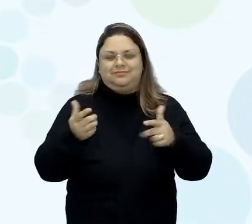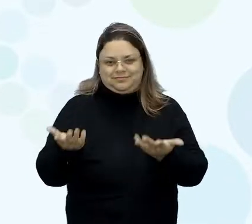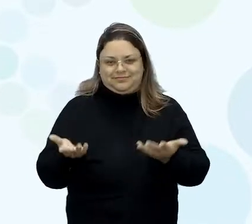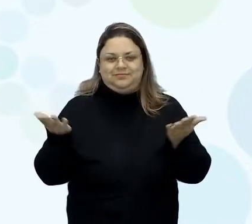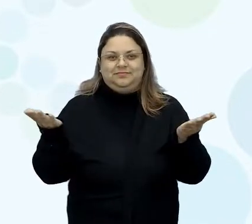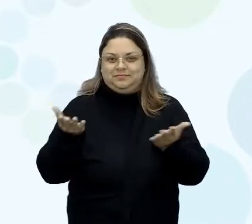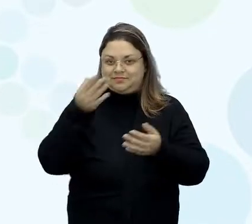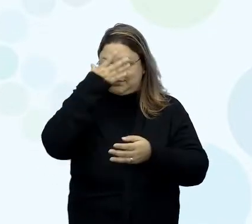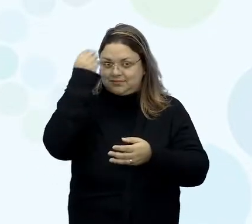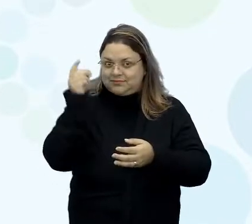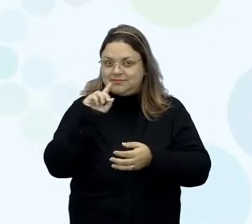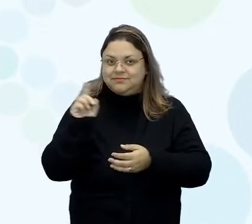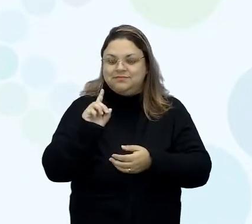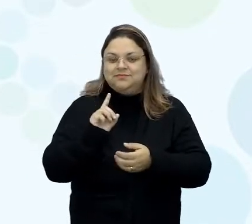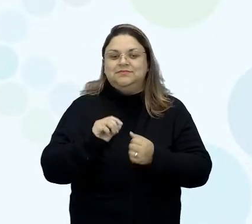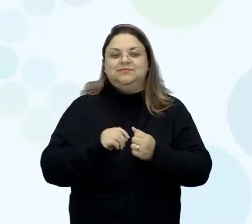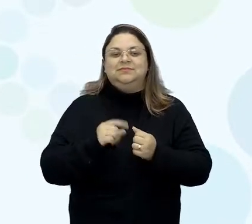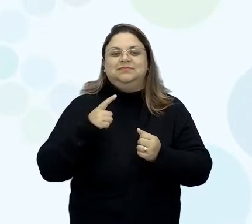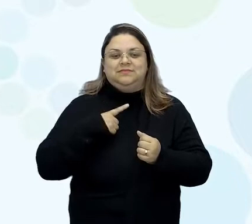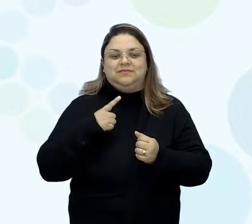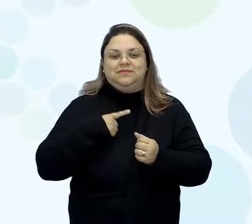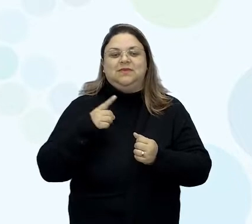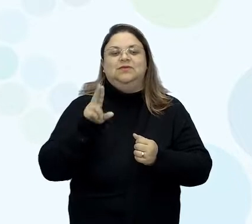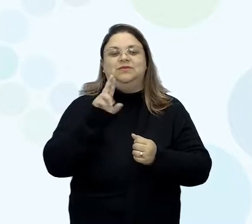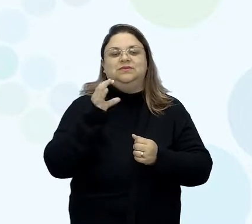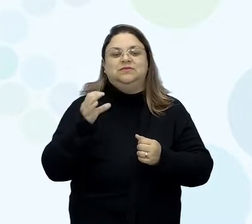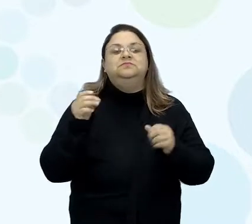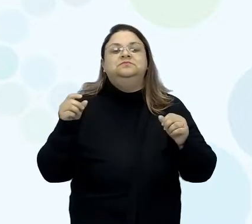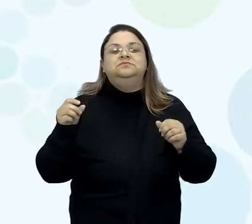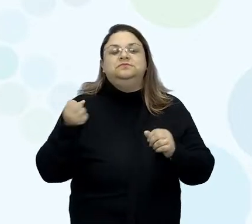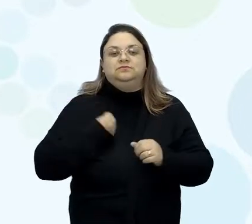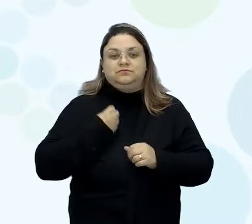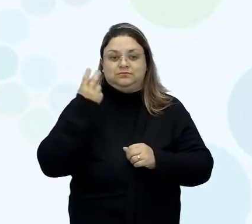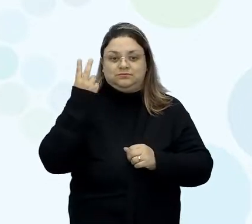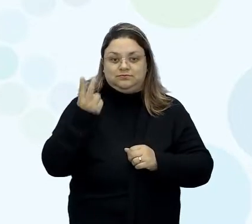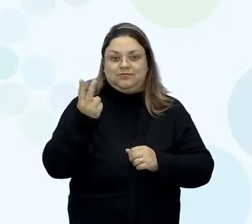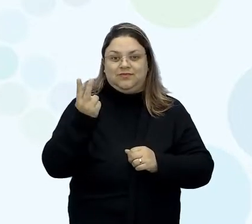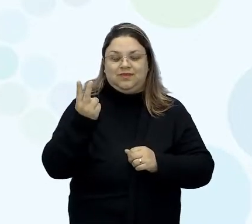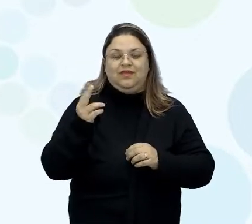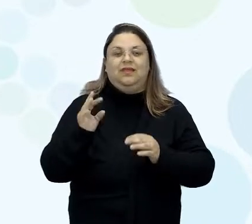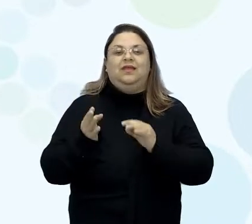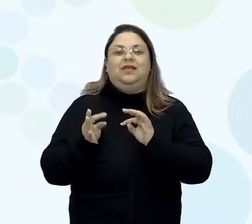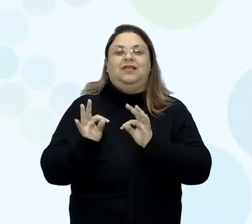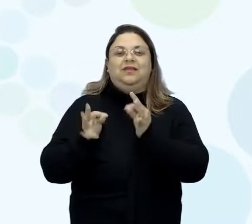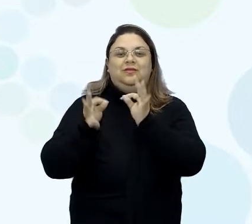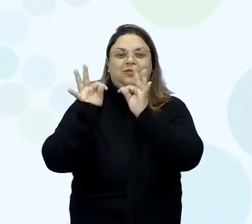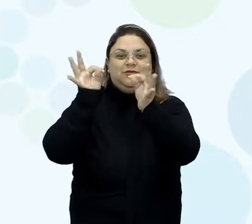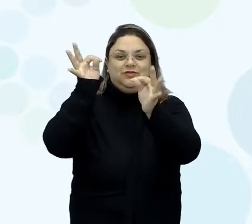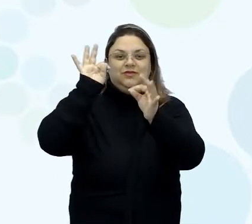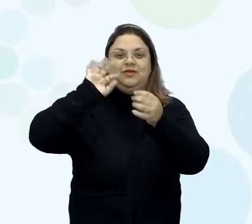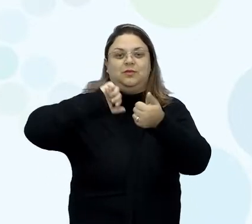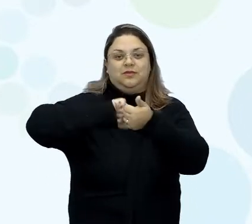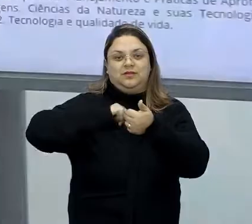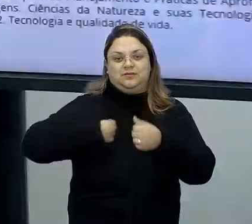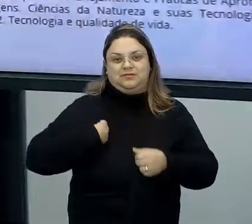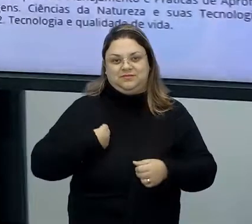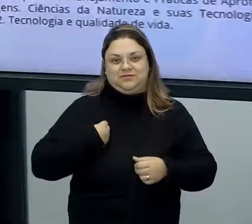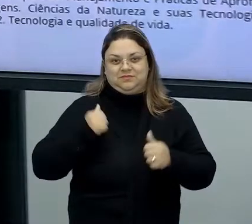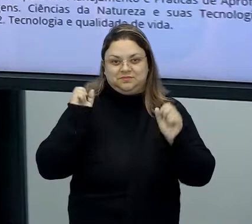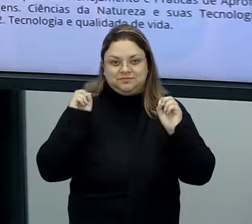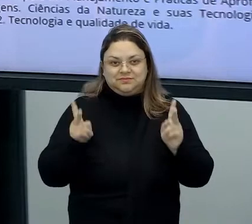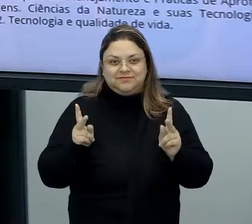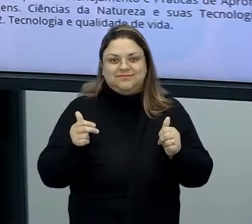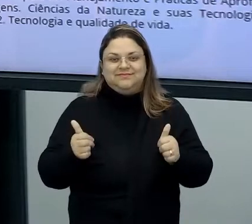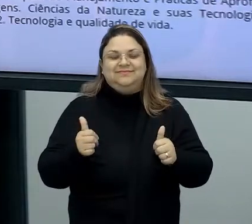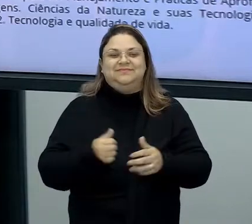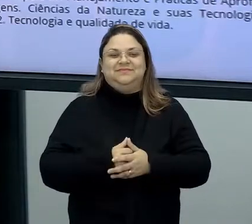nós estamos aí na unidade 2, que é Tecnologia e Qualidade de Vida, ok?